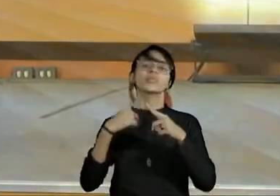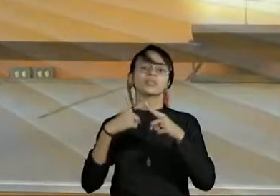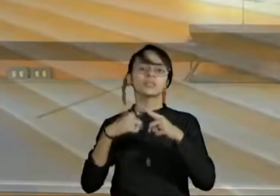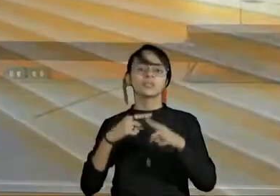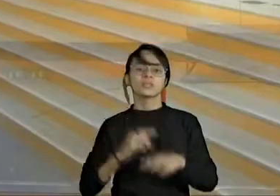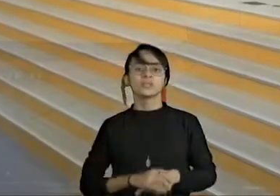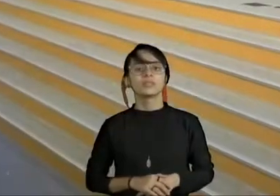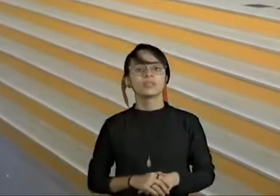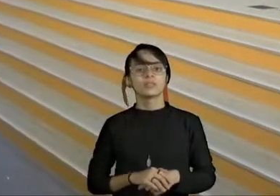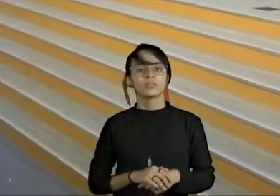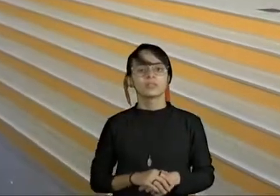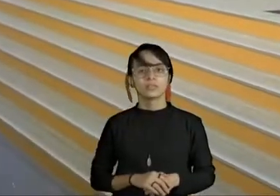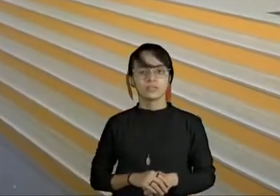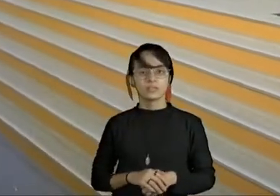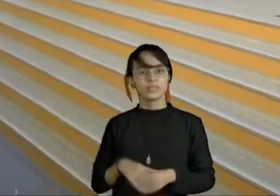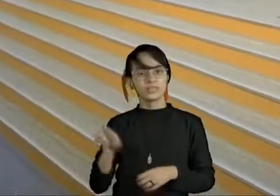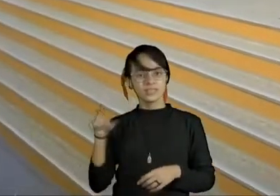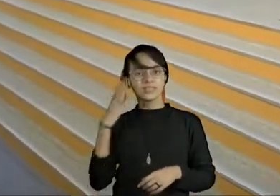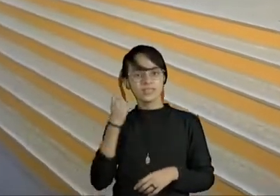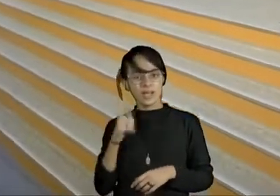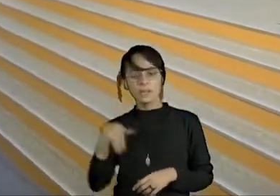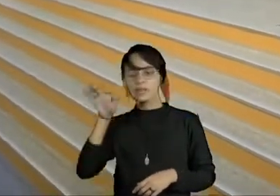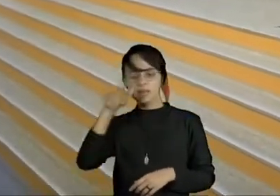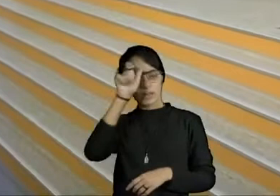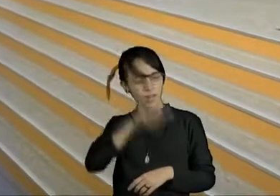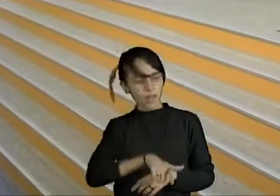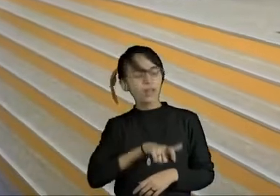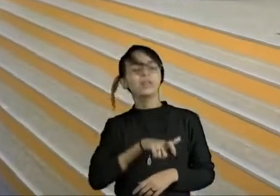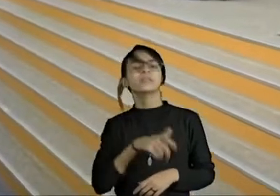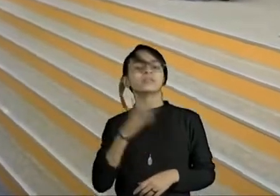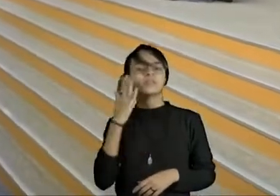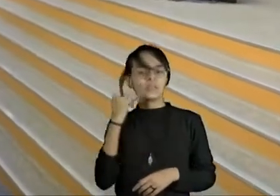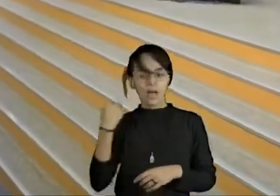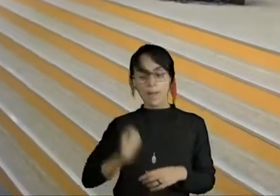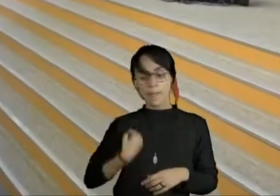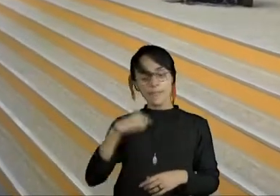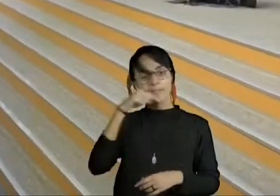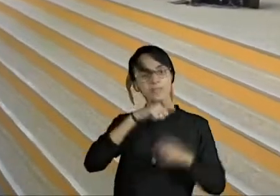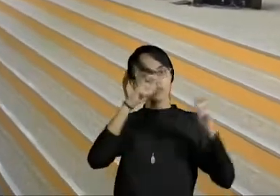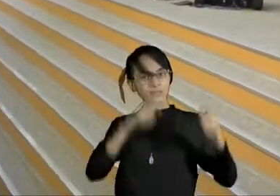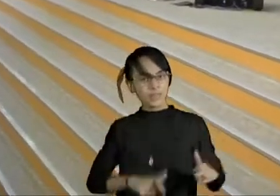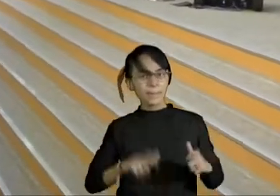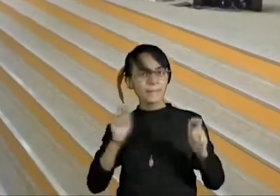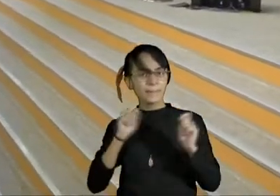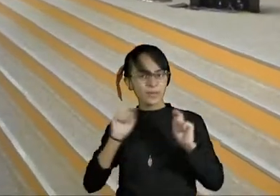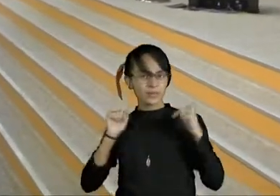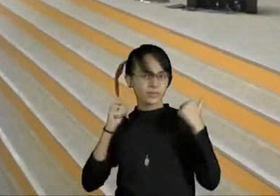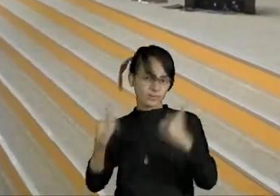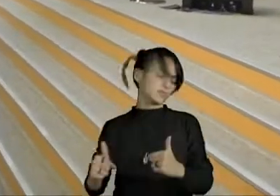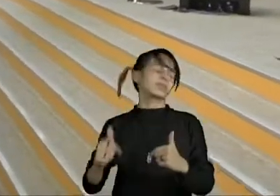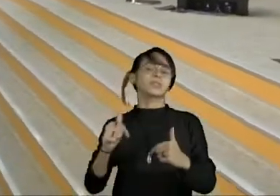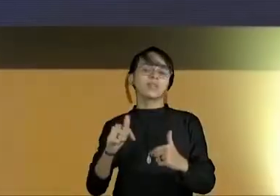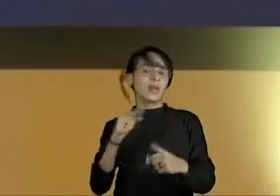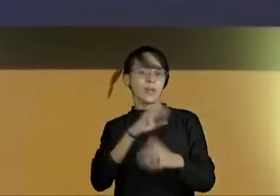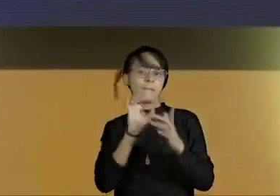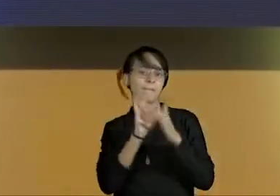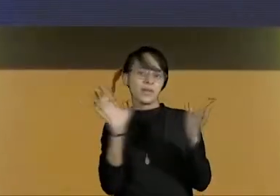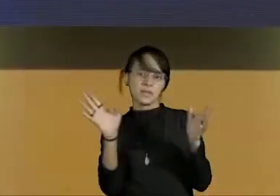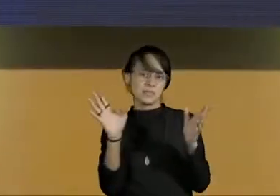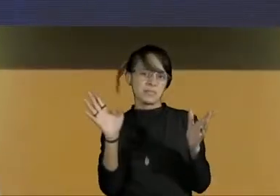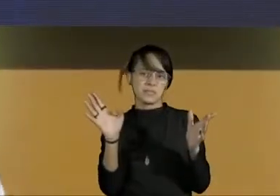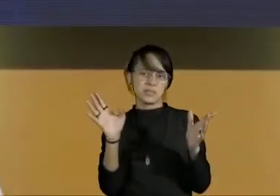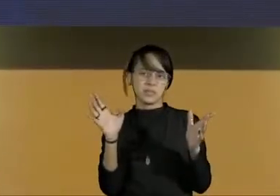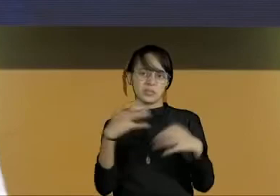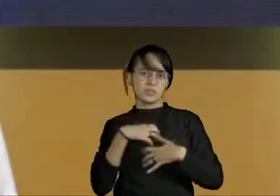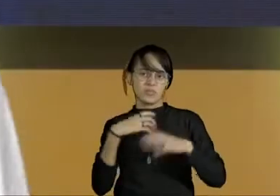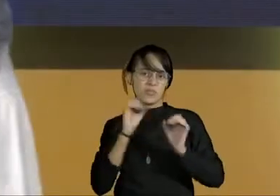Porque se ela sabe quem ele é, sabe aonde ele está e sabe o que ele pode fazer, ela não permite nenhuma